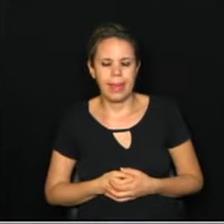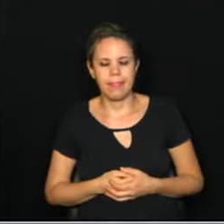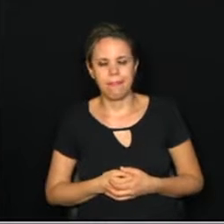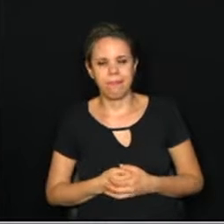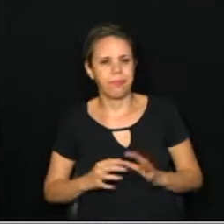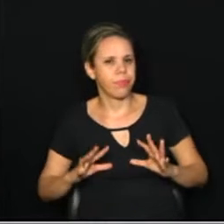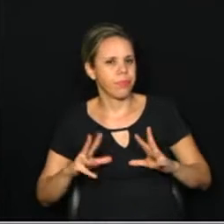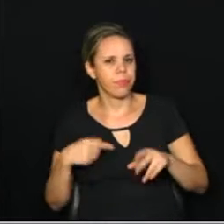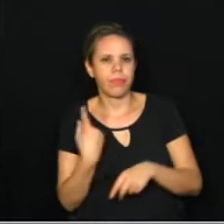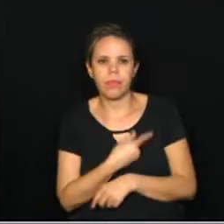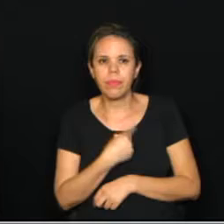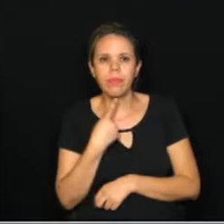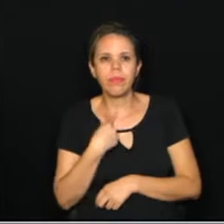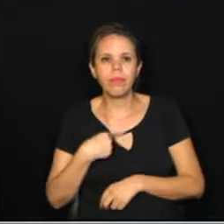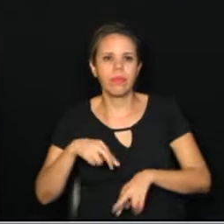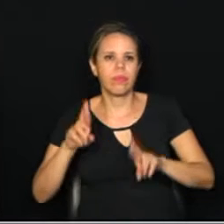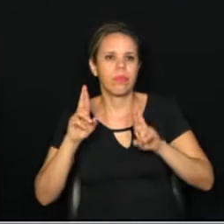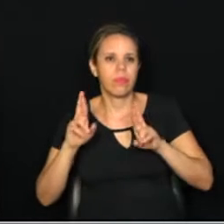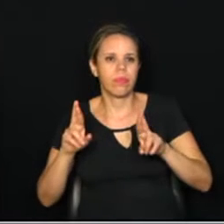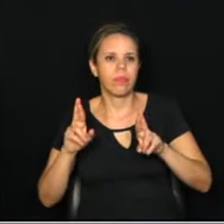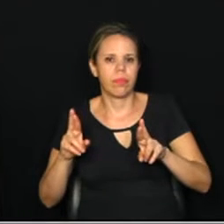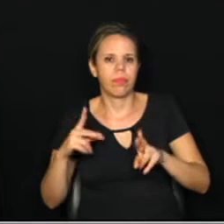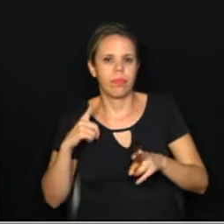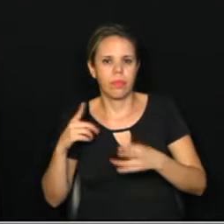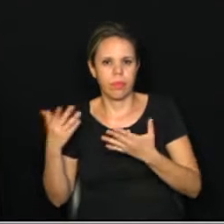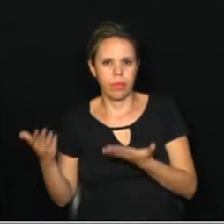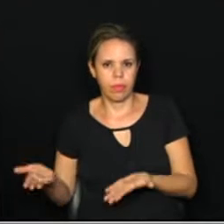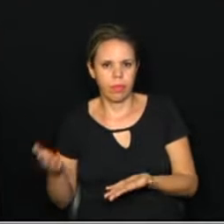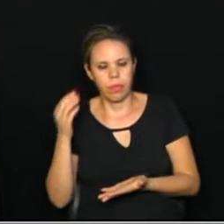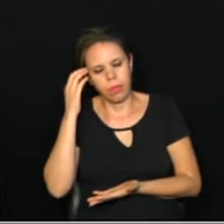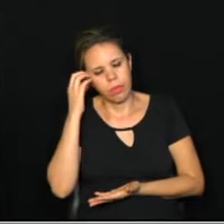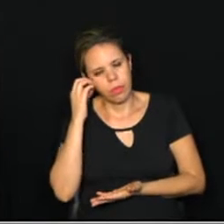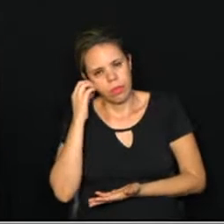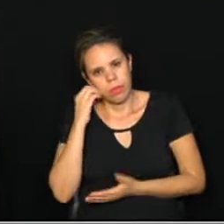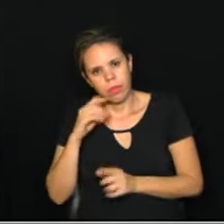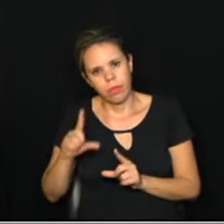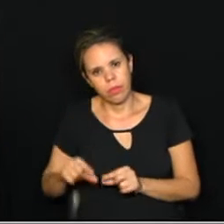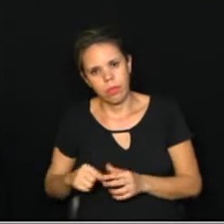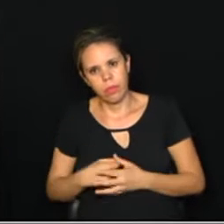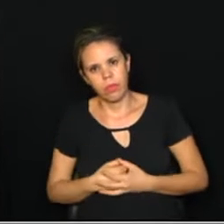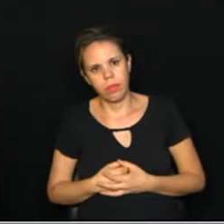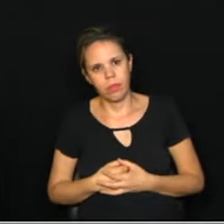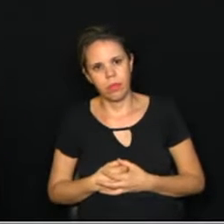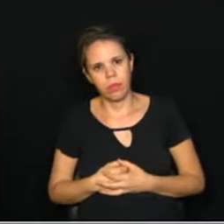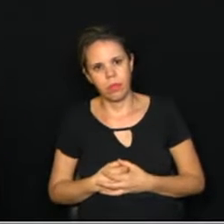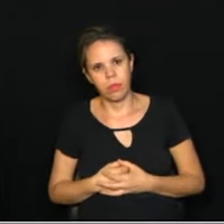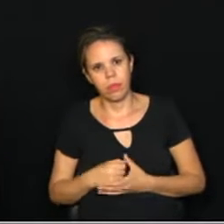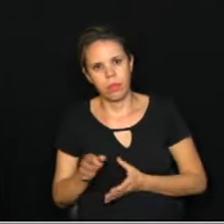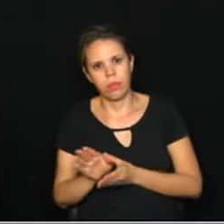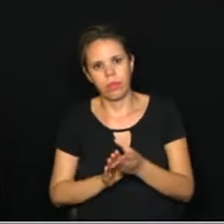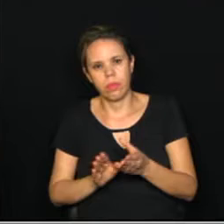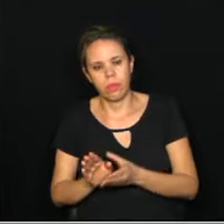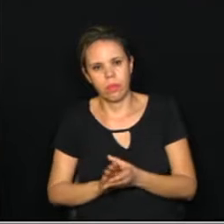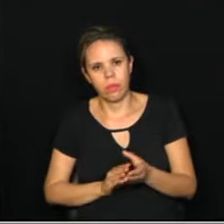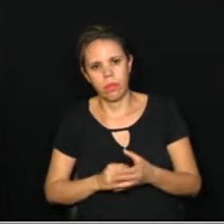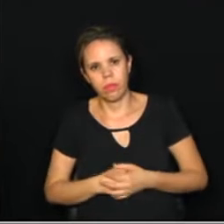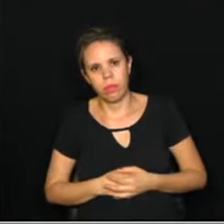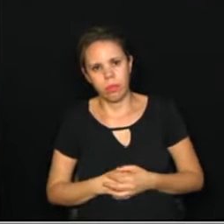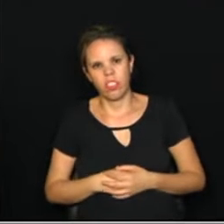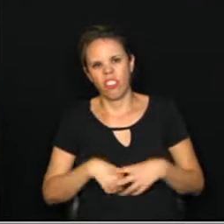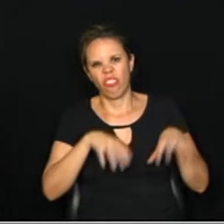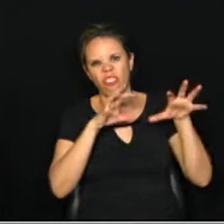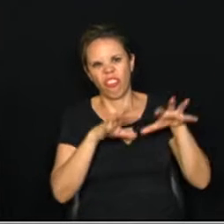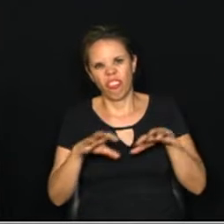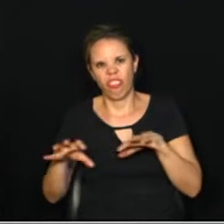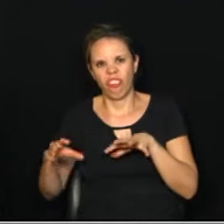tudo que nós desejávamos, né? Ele tem estado aí em níveis abaixo do que é o recomendado, e essas chuvas que